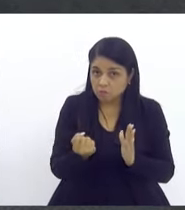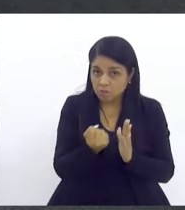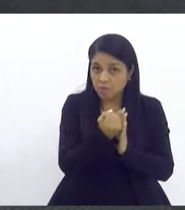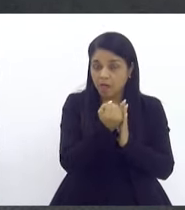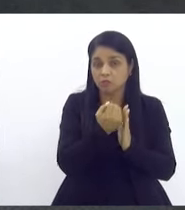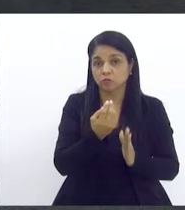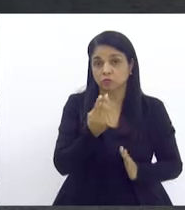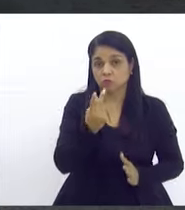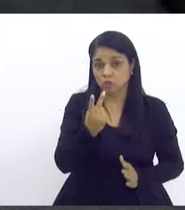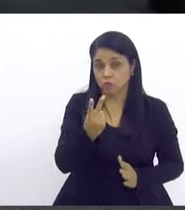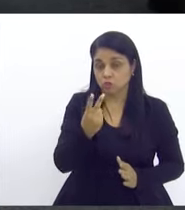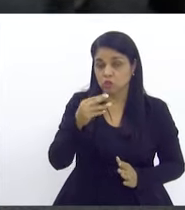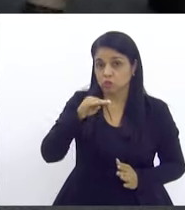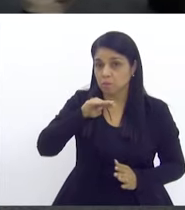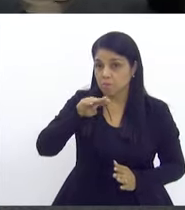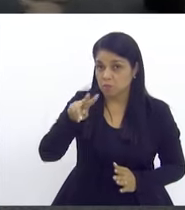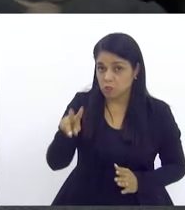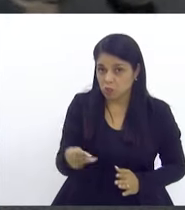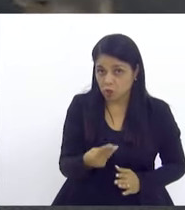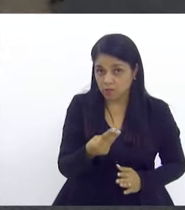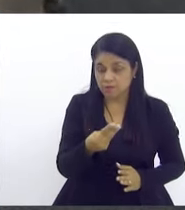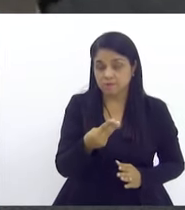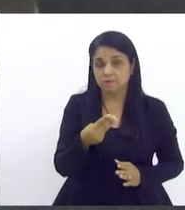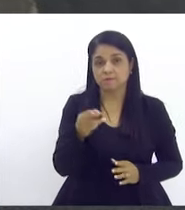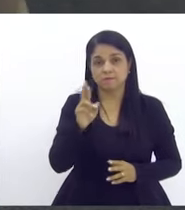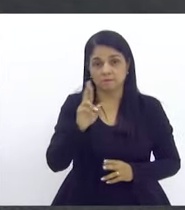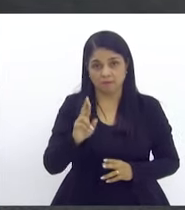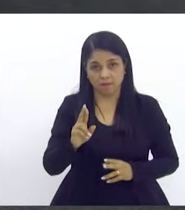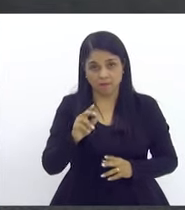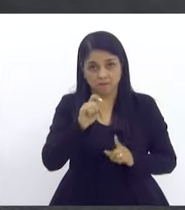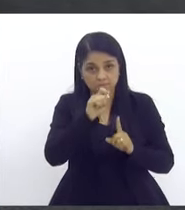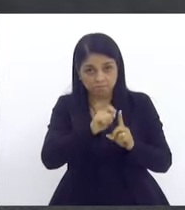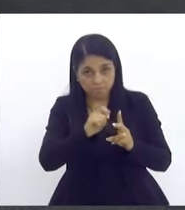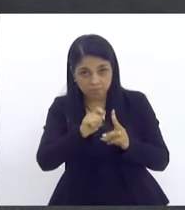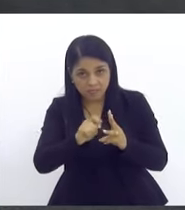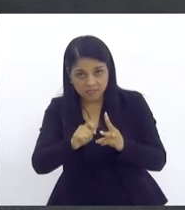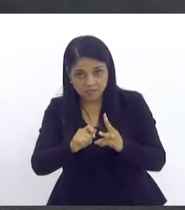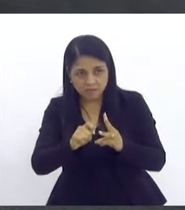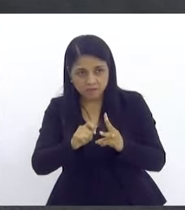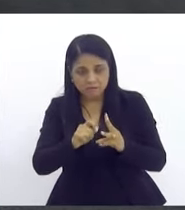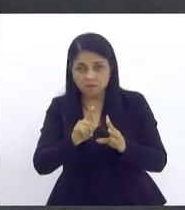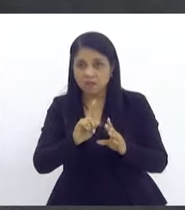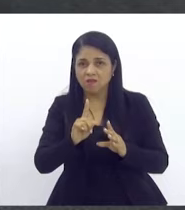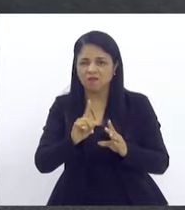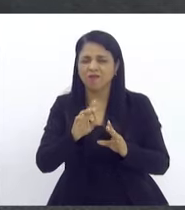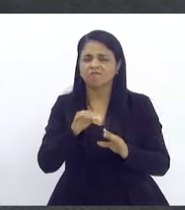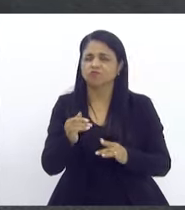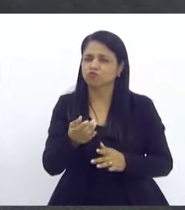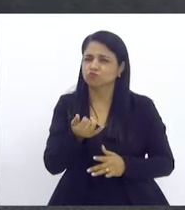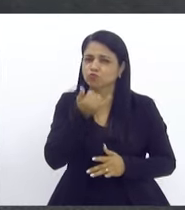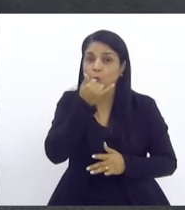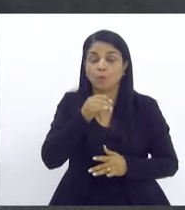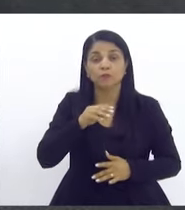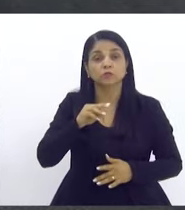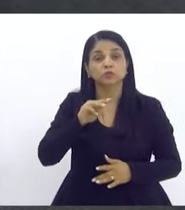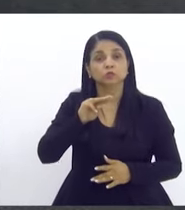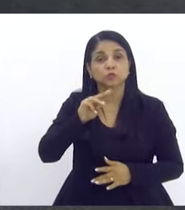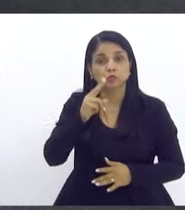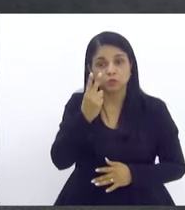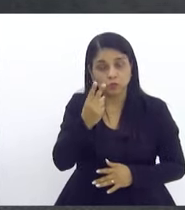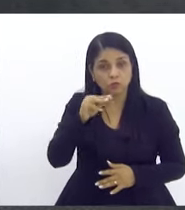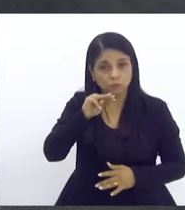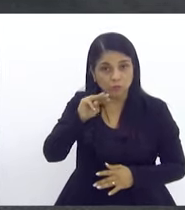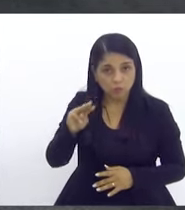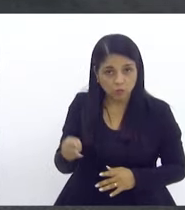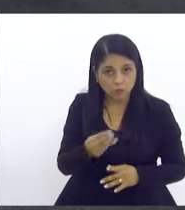2 milhões de reais por mês, perto. Não, por ano. 2 milhões de reais por ano, perto